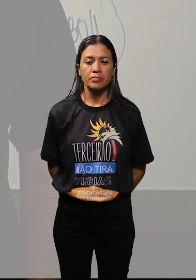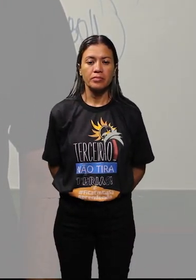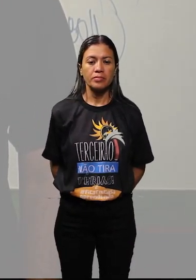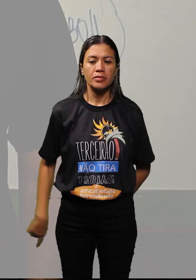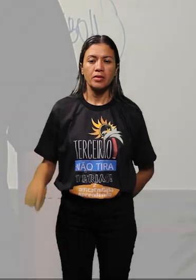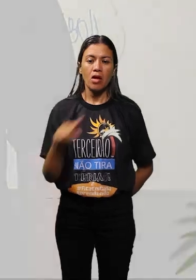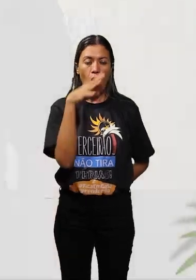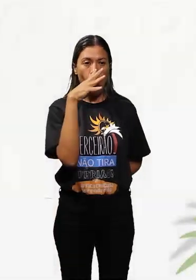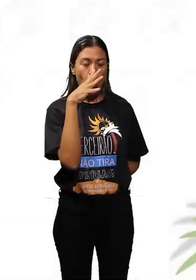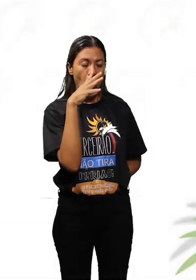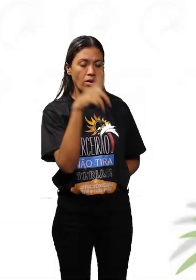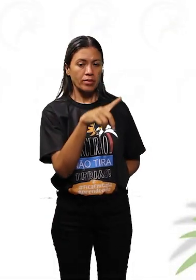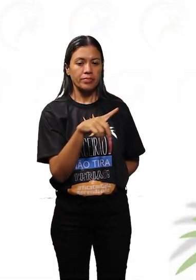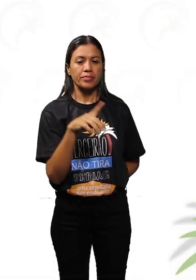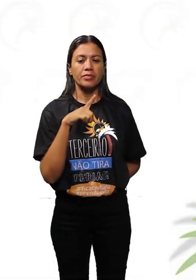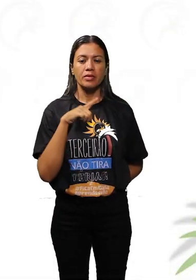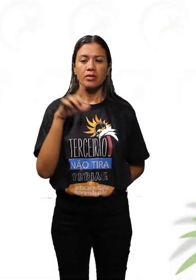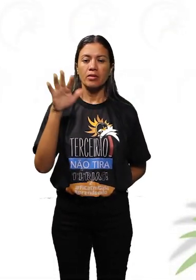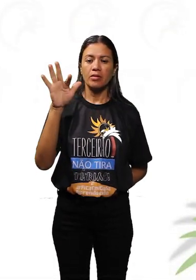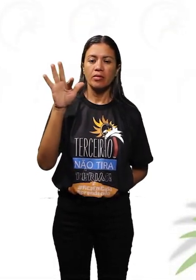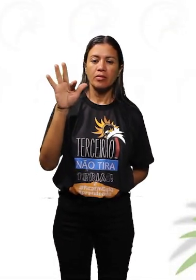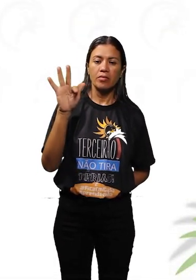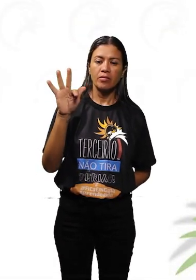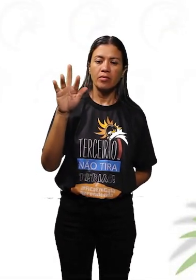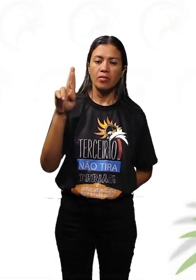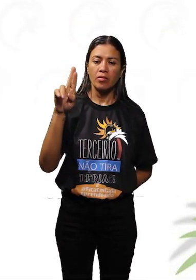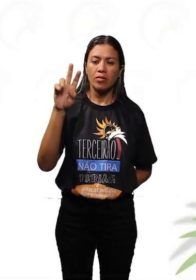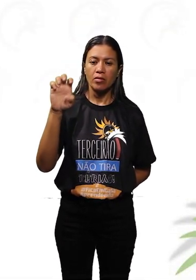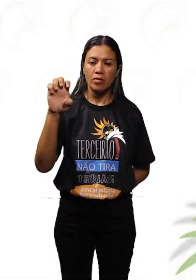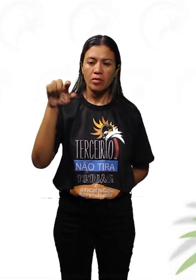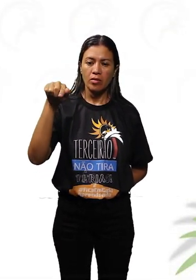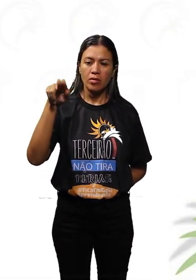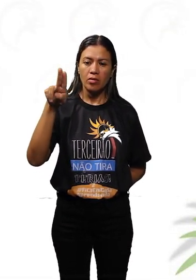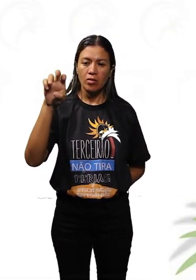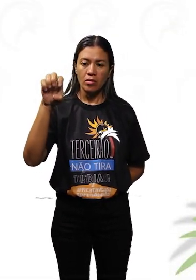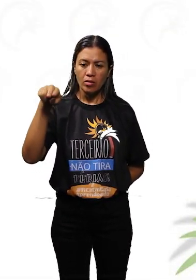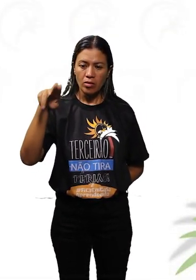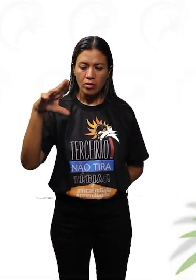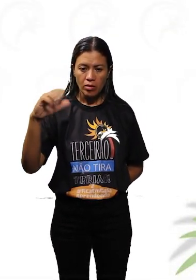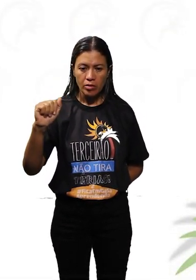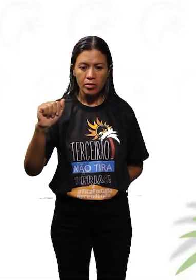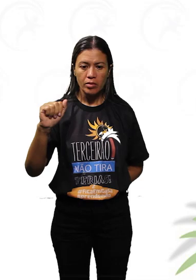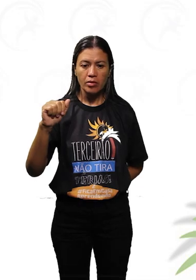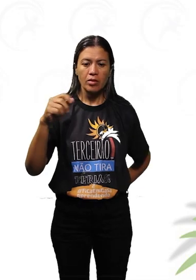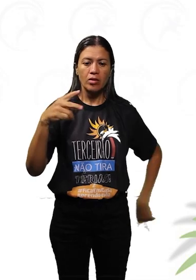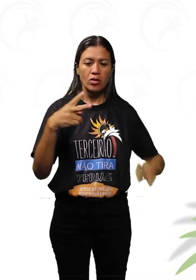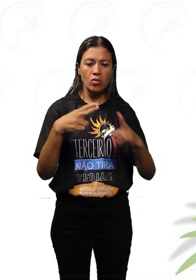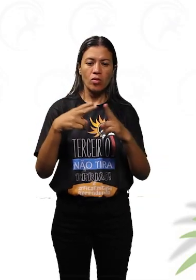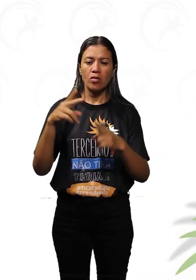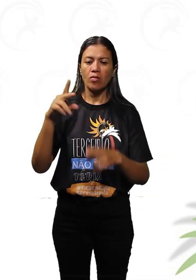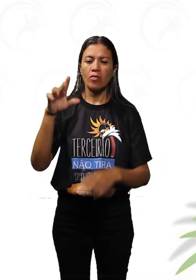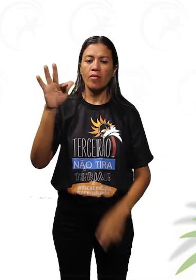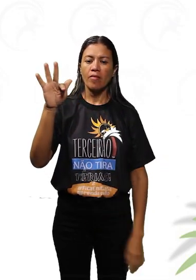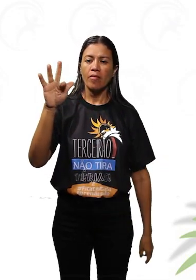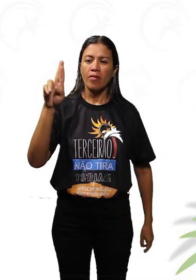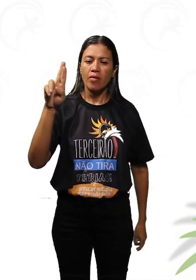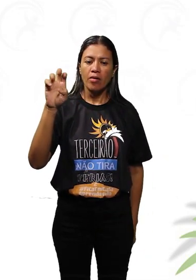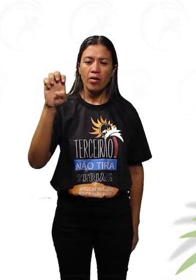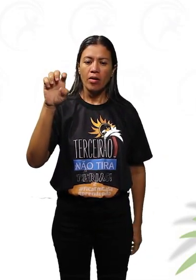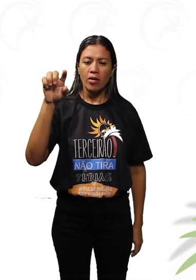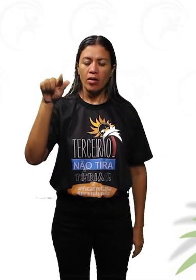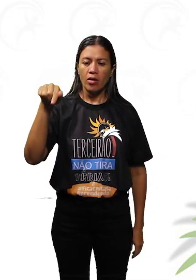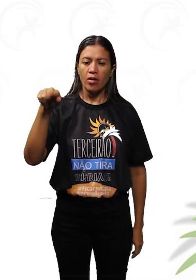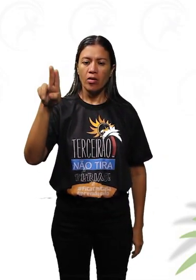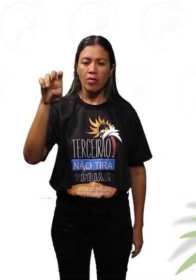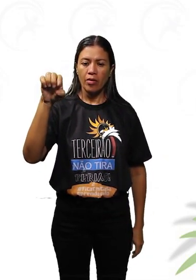Você vai observar ali, você tem frequência aparente igual a frequência real vezes, aí ali fica um pouquinho chato, né? Que é o